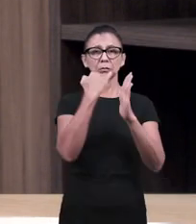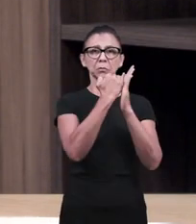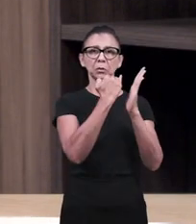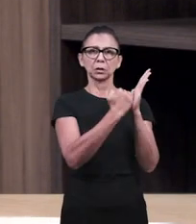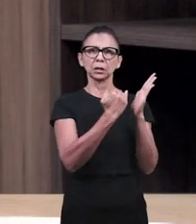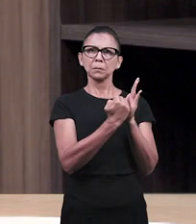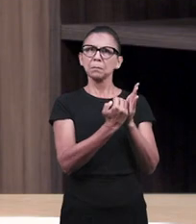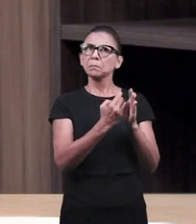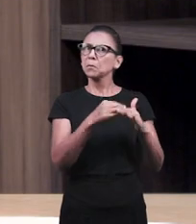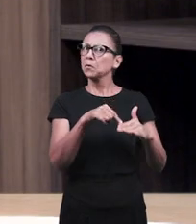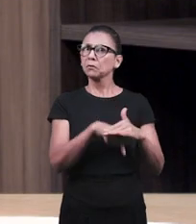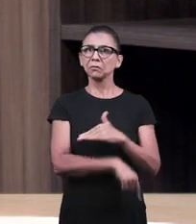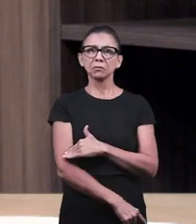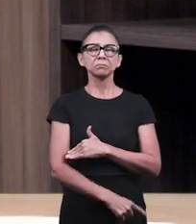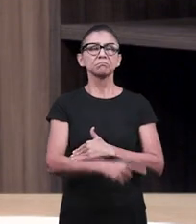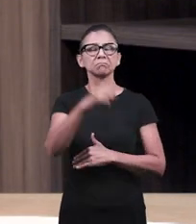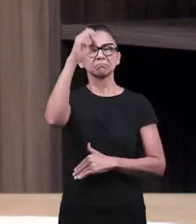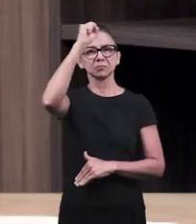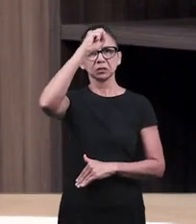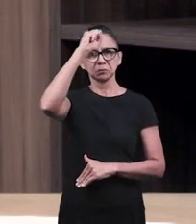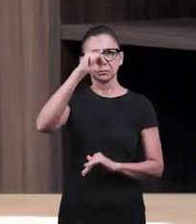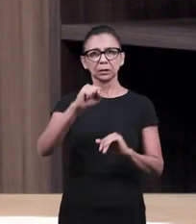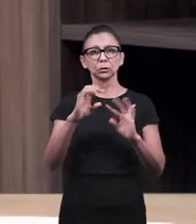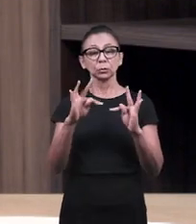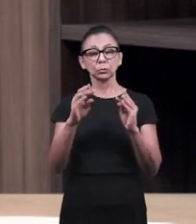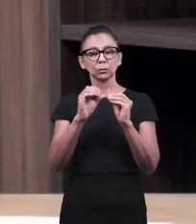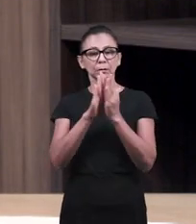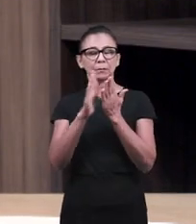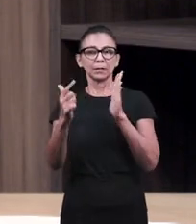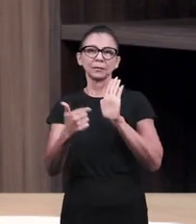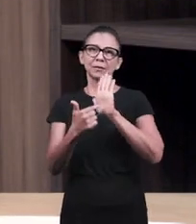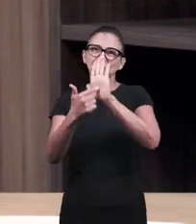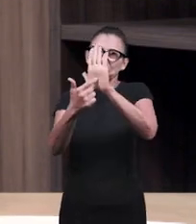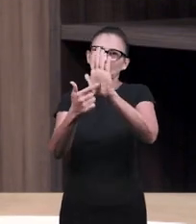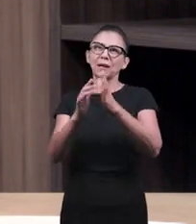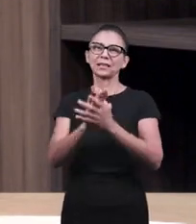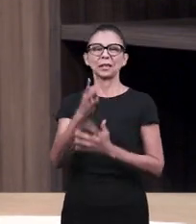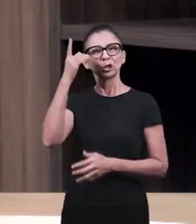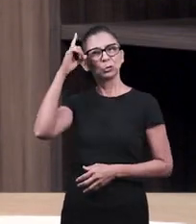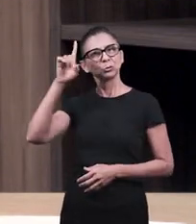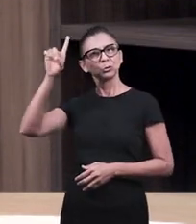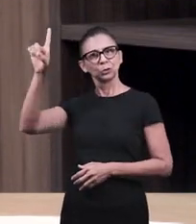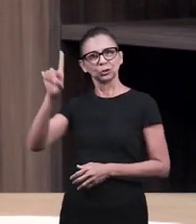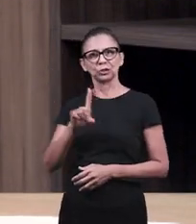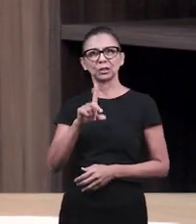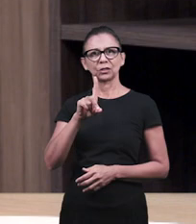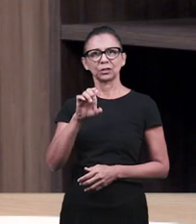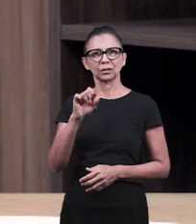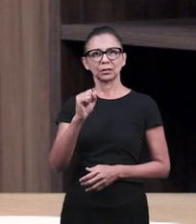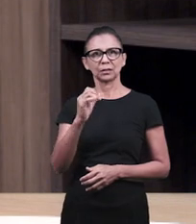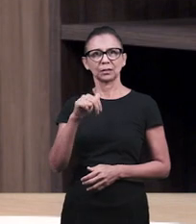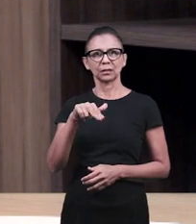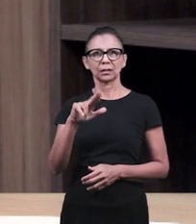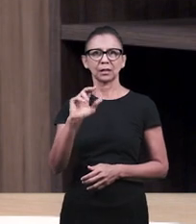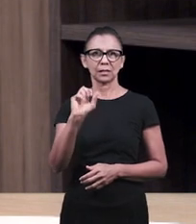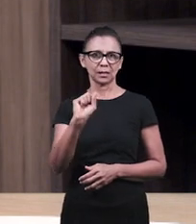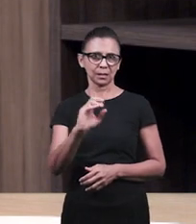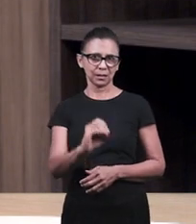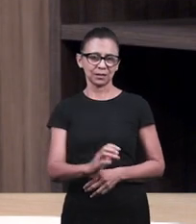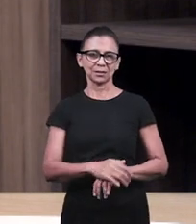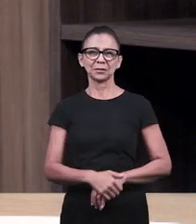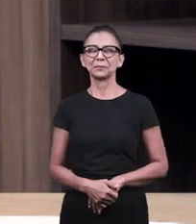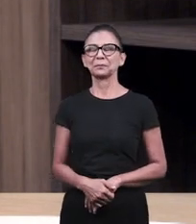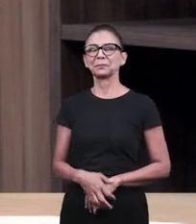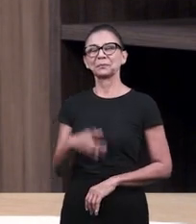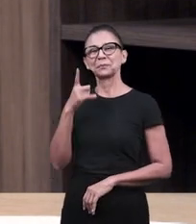ricos no entendimento, na apresentação daquilo que a palavra diz sobre o dia de descanso. E para abordar mais